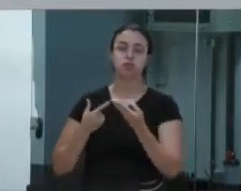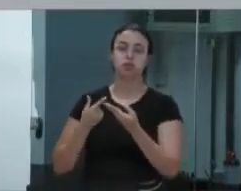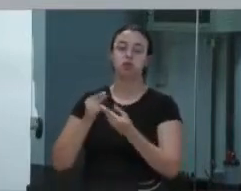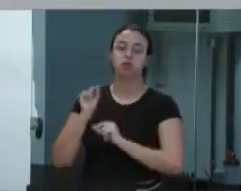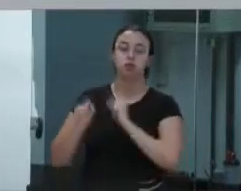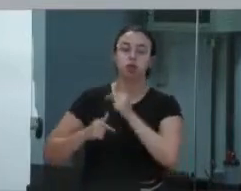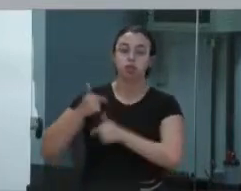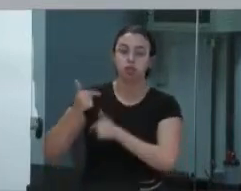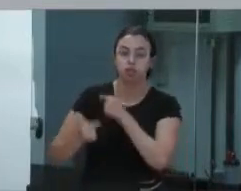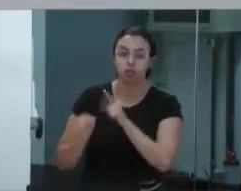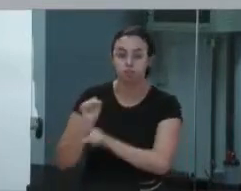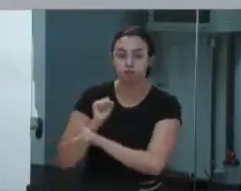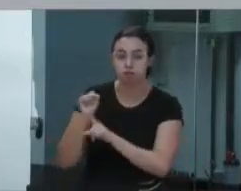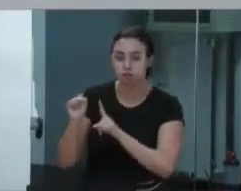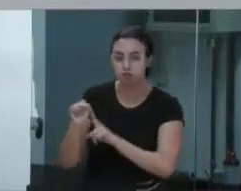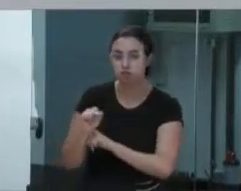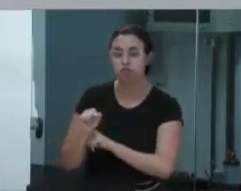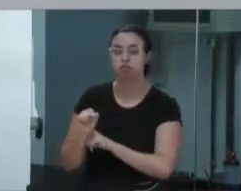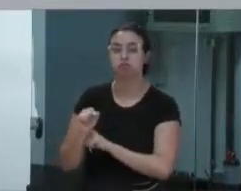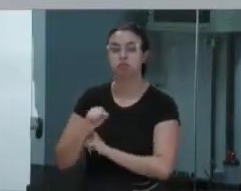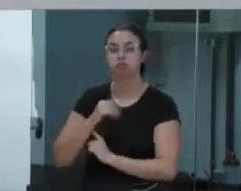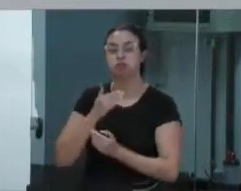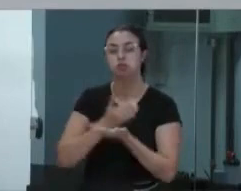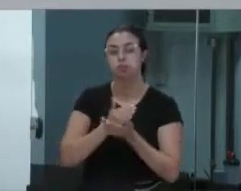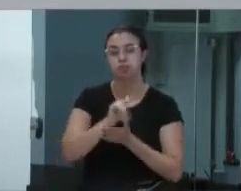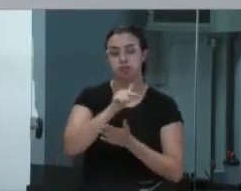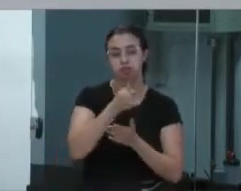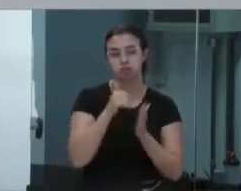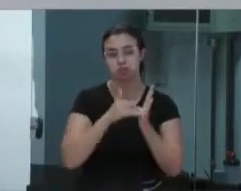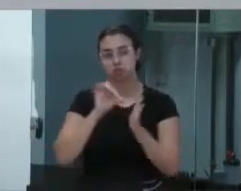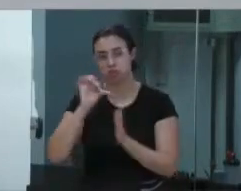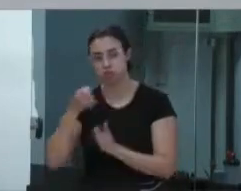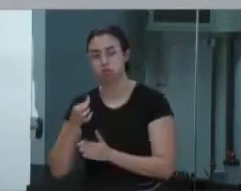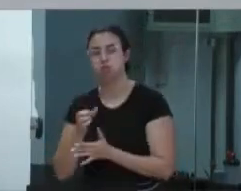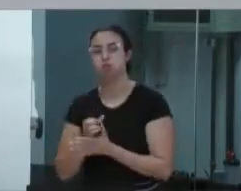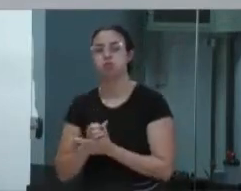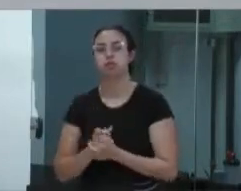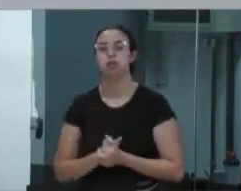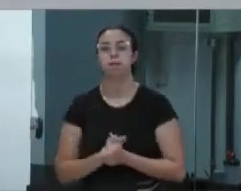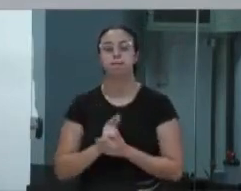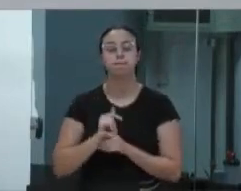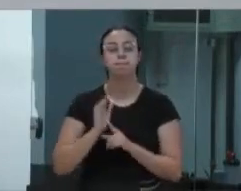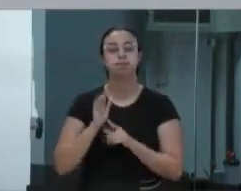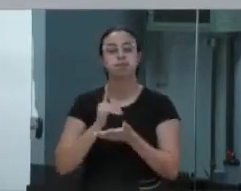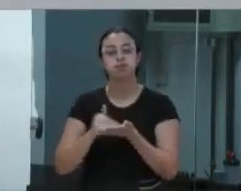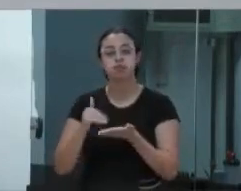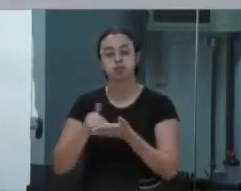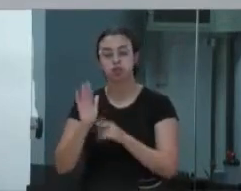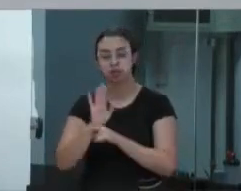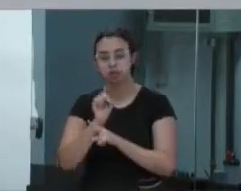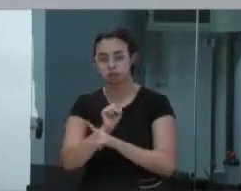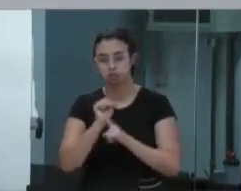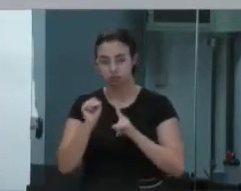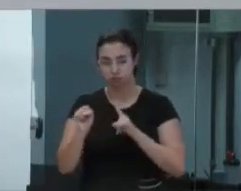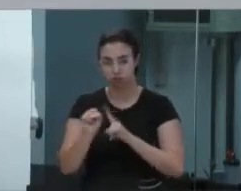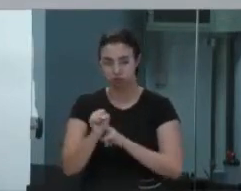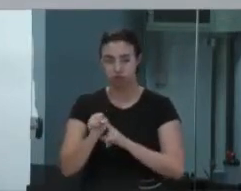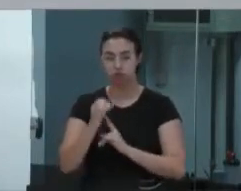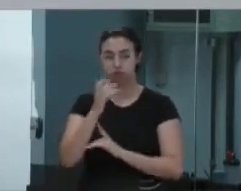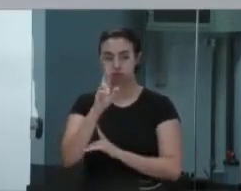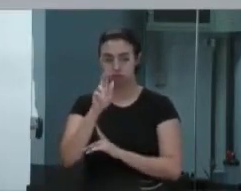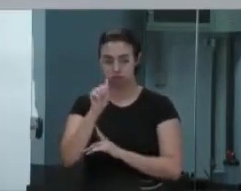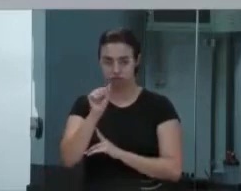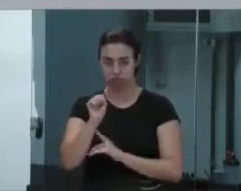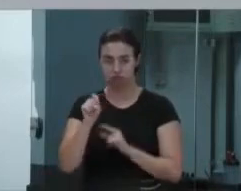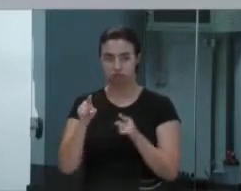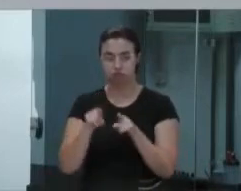que hoje ele funciona de 7 da manhã às 9 da noite. Ele é executado pela Secretaria de Assistência, né, através do CREAS